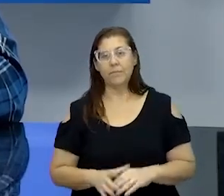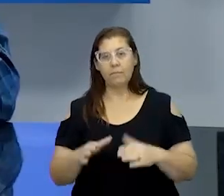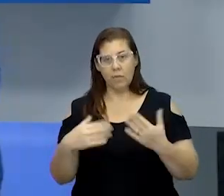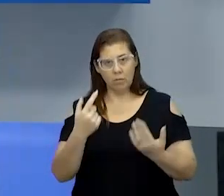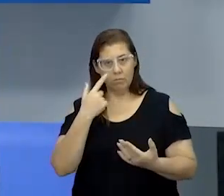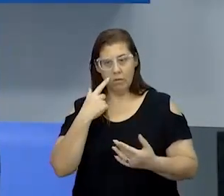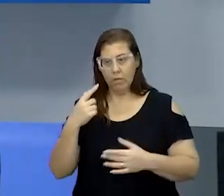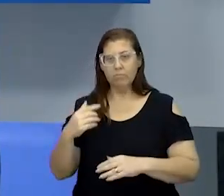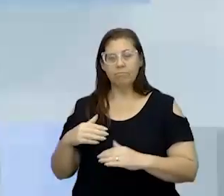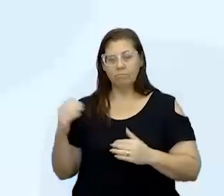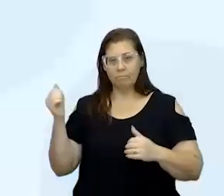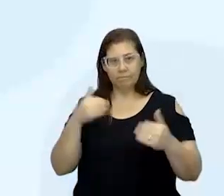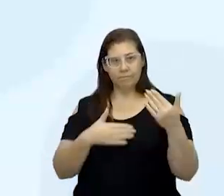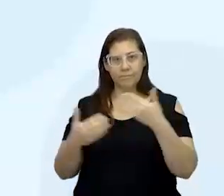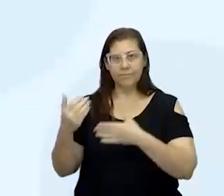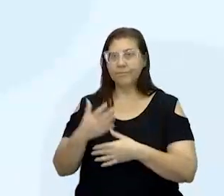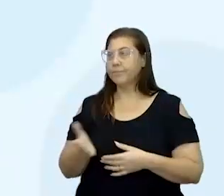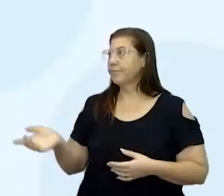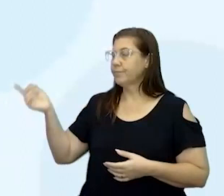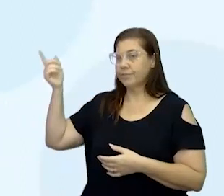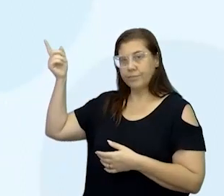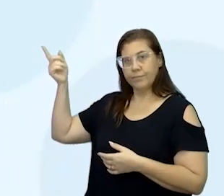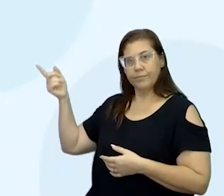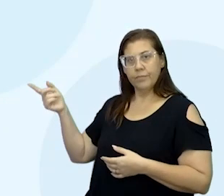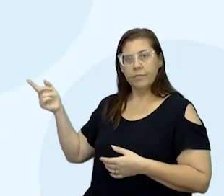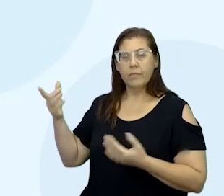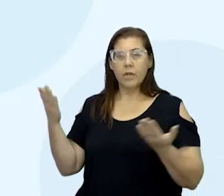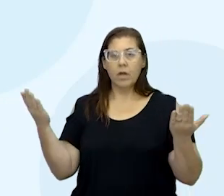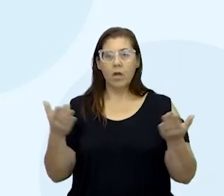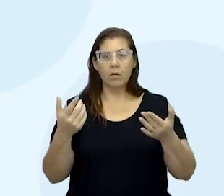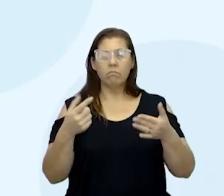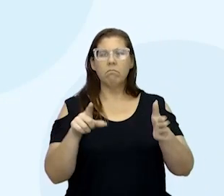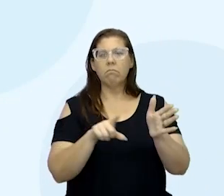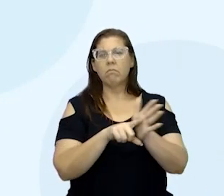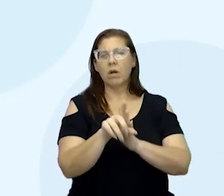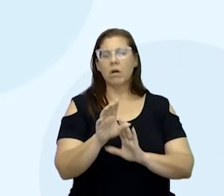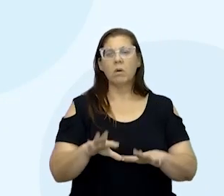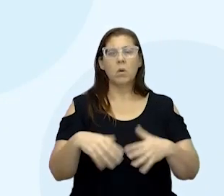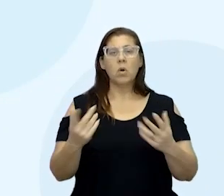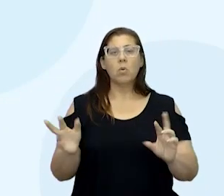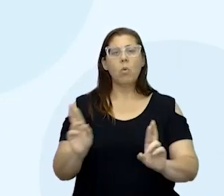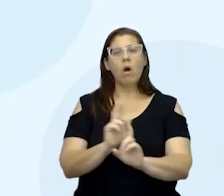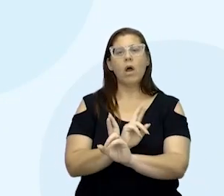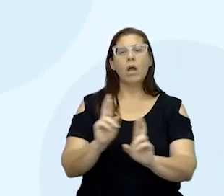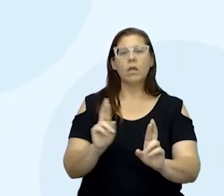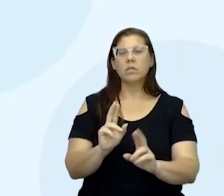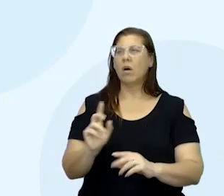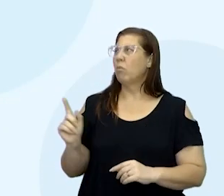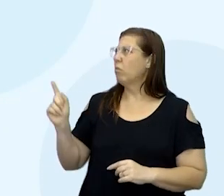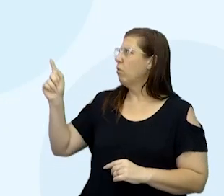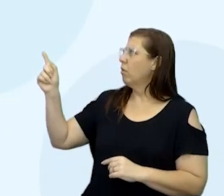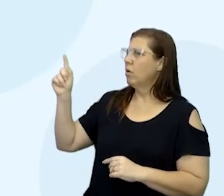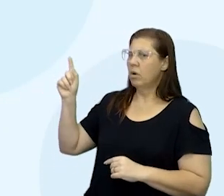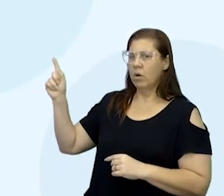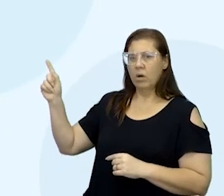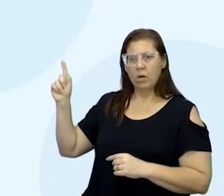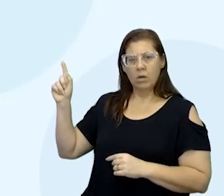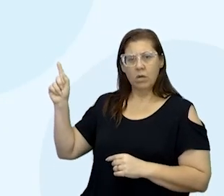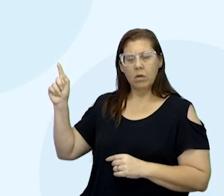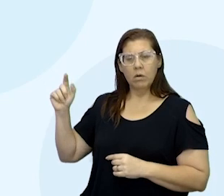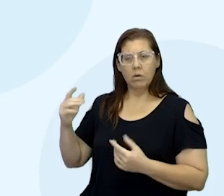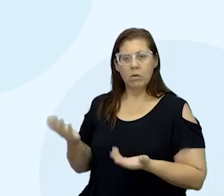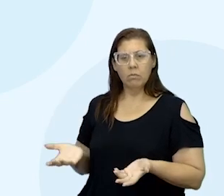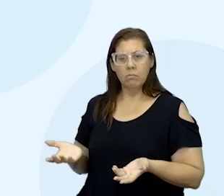vamos avançar para a nossa tela mais uma vez. Eu joguei a questão para vocês, né? Qual a relação entre as imagens? Aqui nós temos a